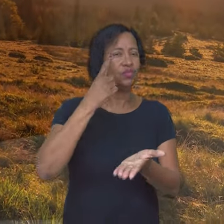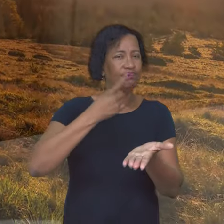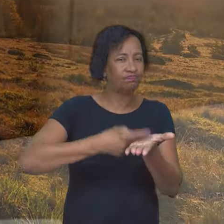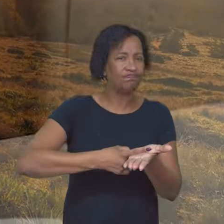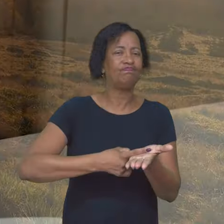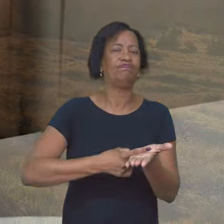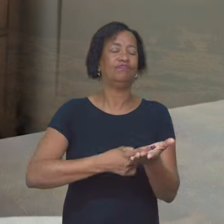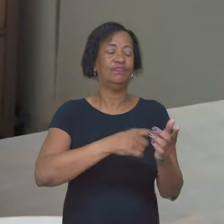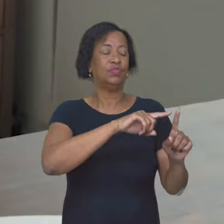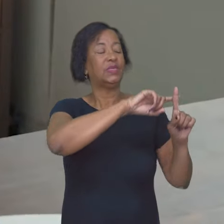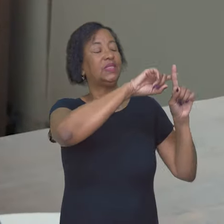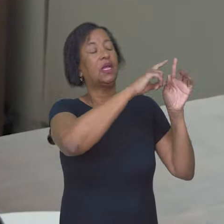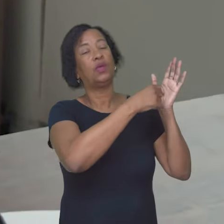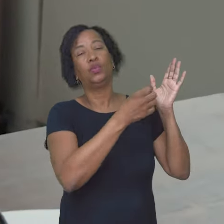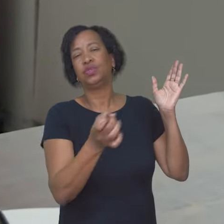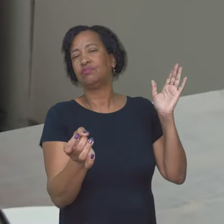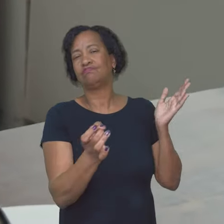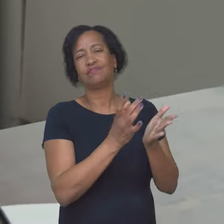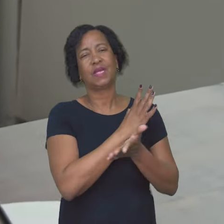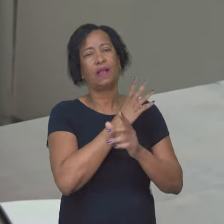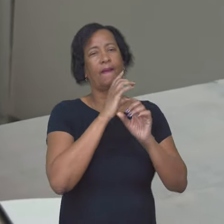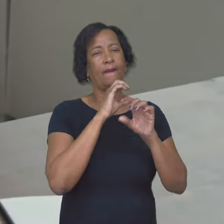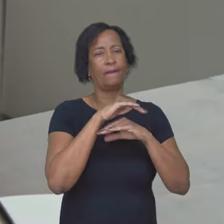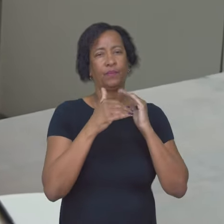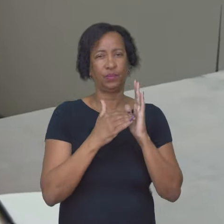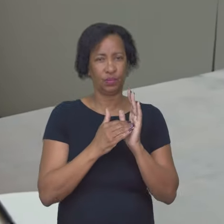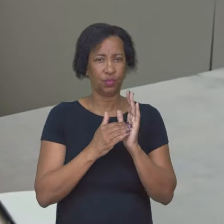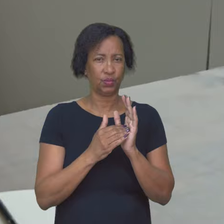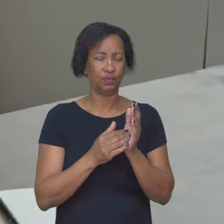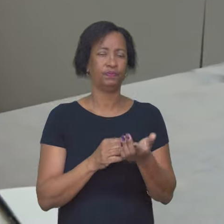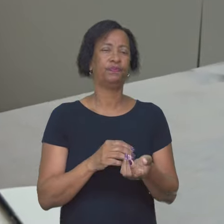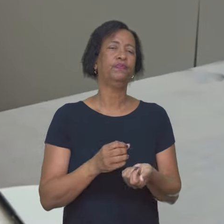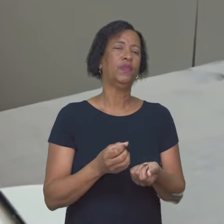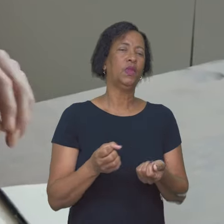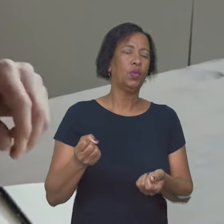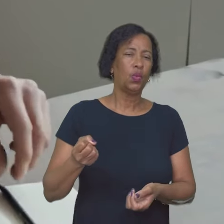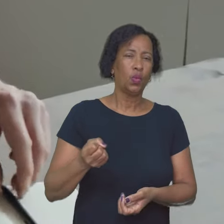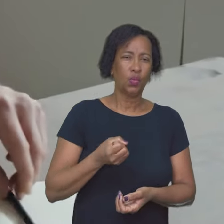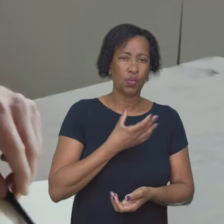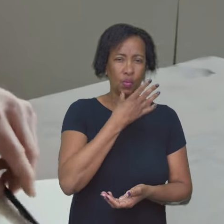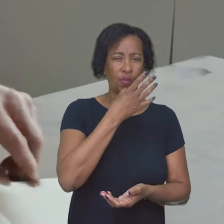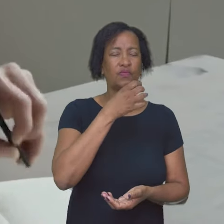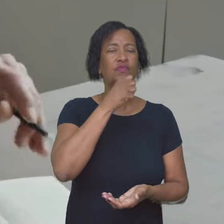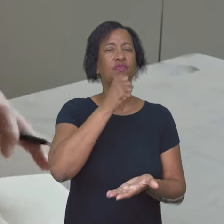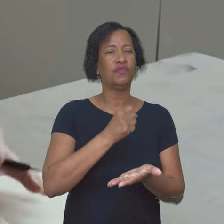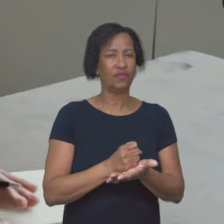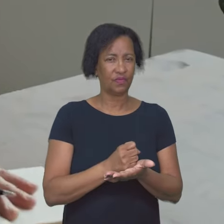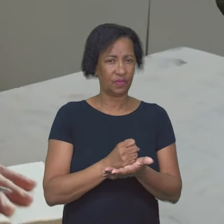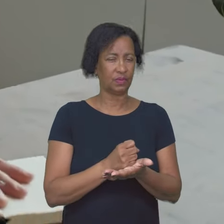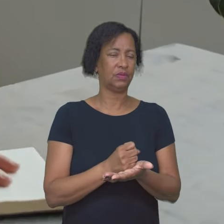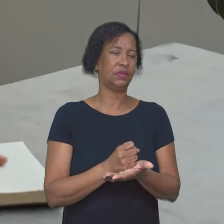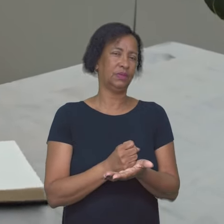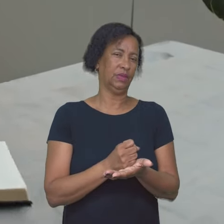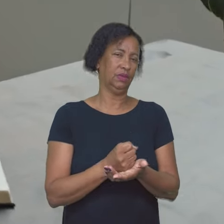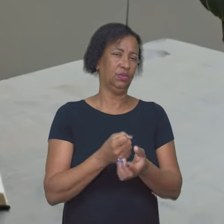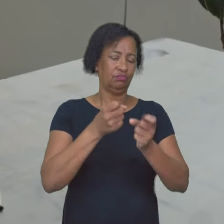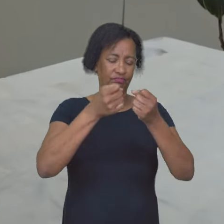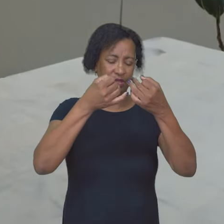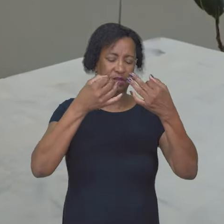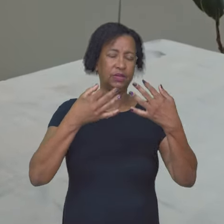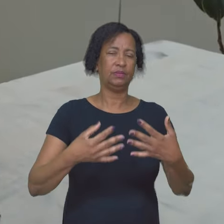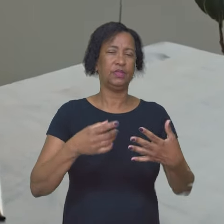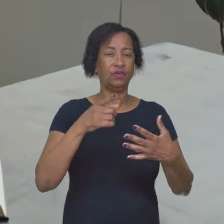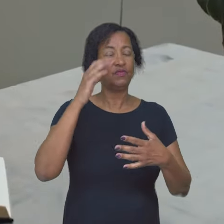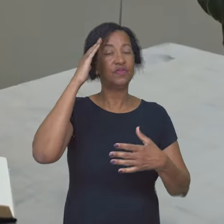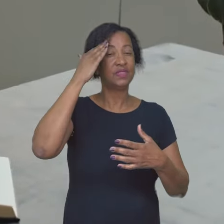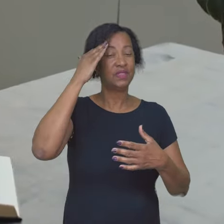na cruz neste momento o novo e o velho testamentos se cruzam você vai entender muito melhor o novo testamento